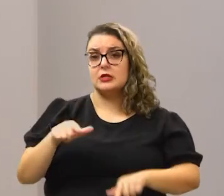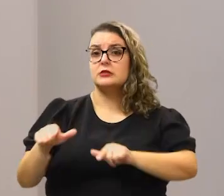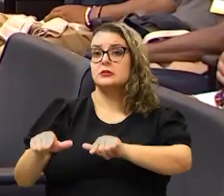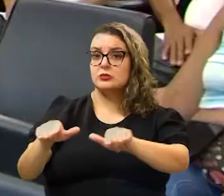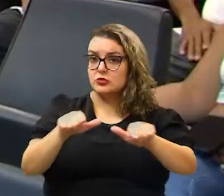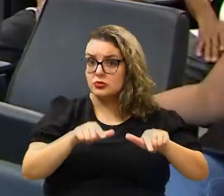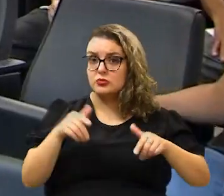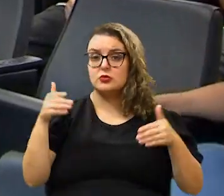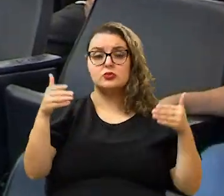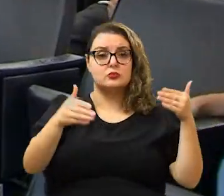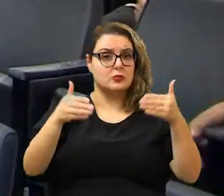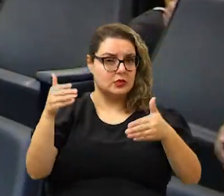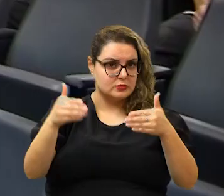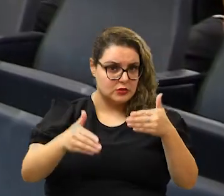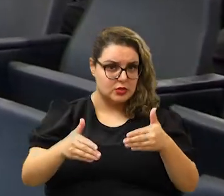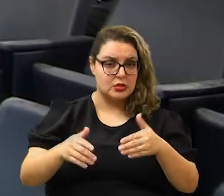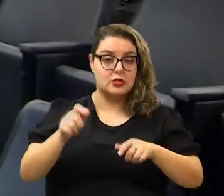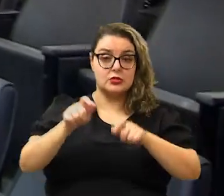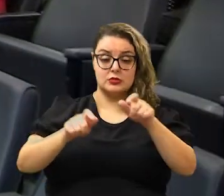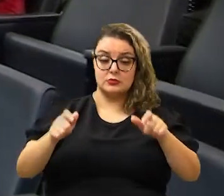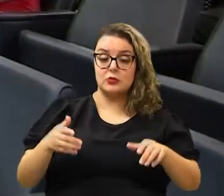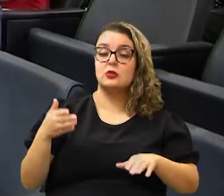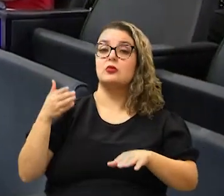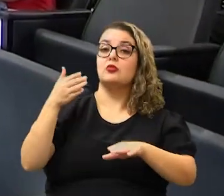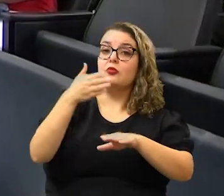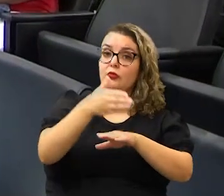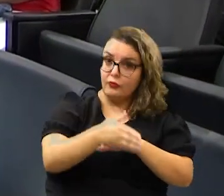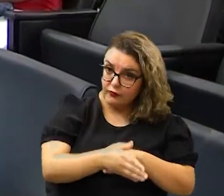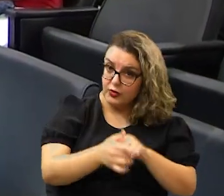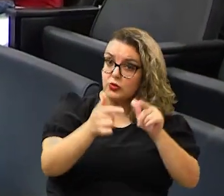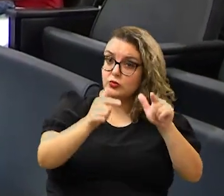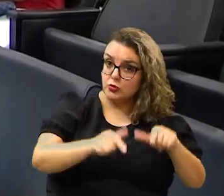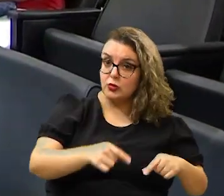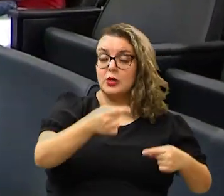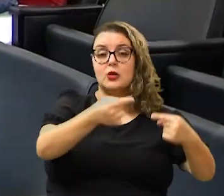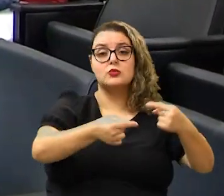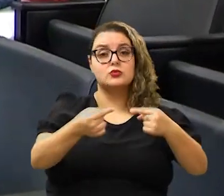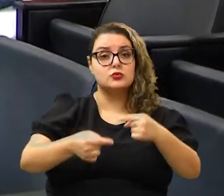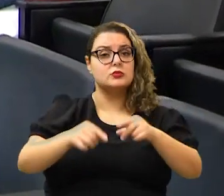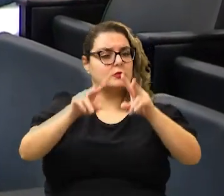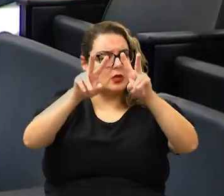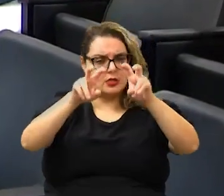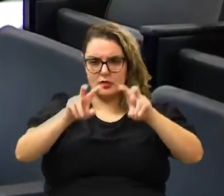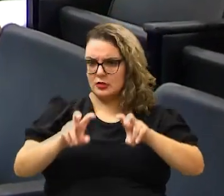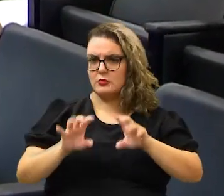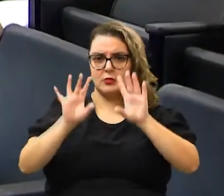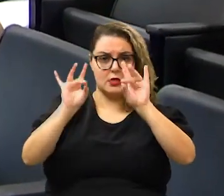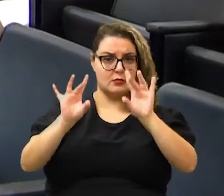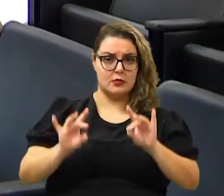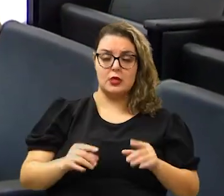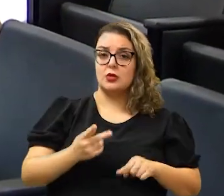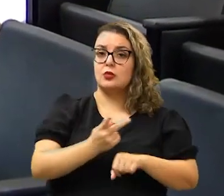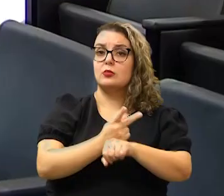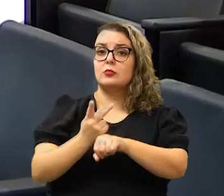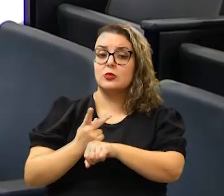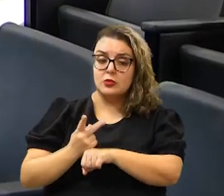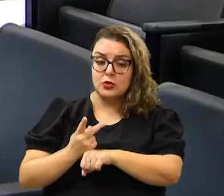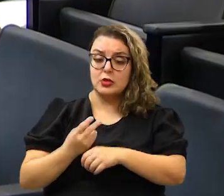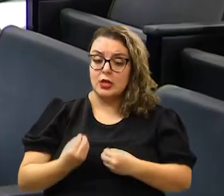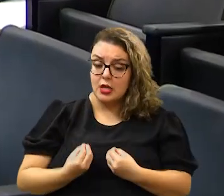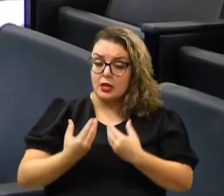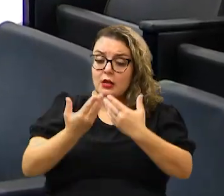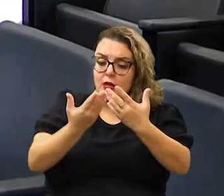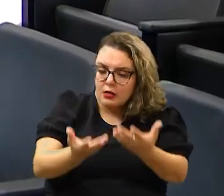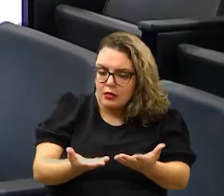públicas. Os cidadãos que acompanham os trabalhos, se interessam por algumas questões, obviamente eles ficam atentos. E quando esse